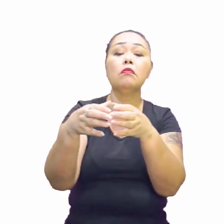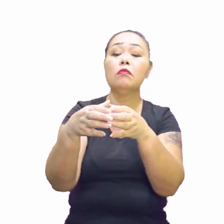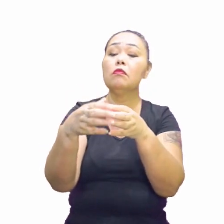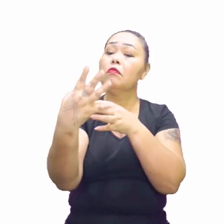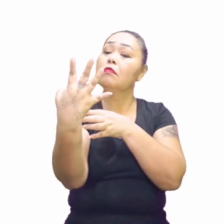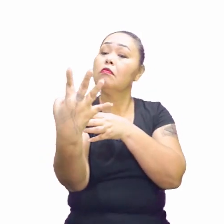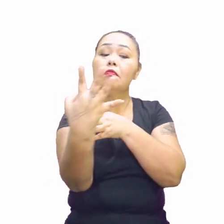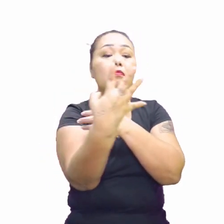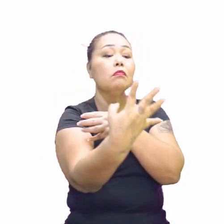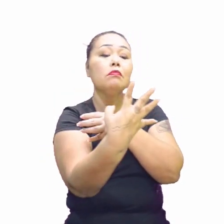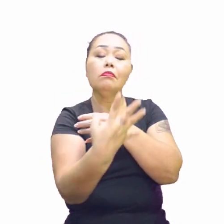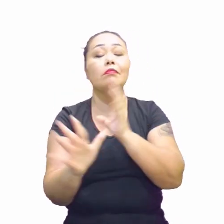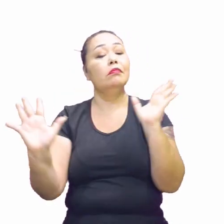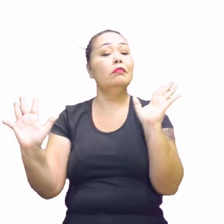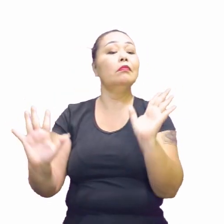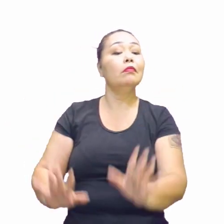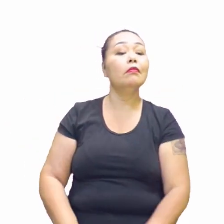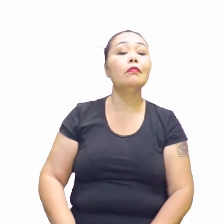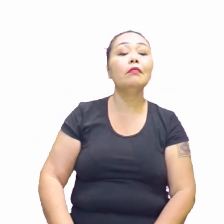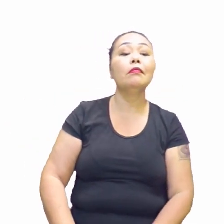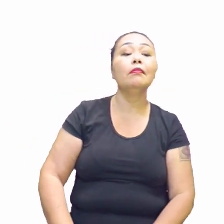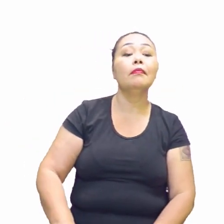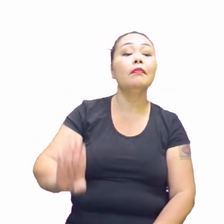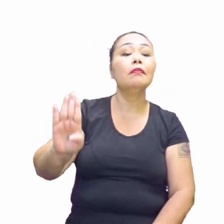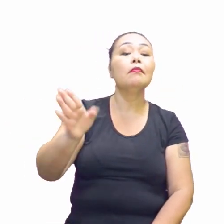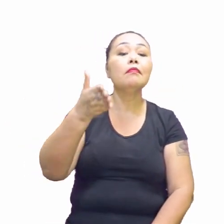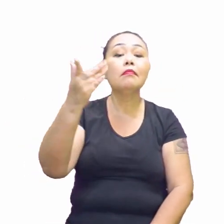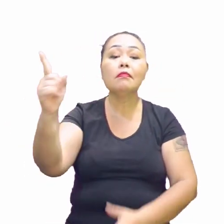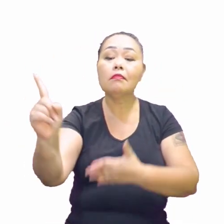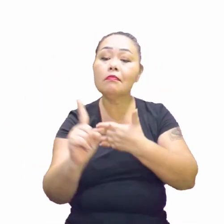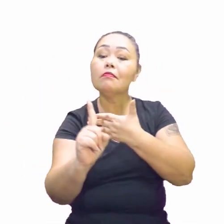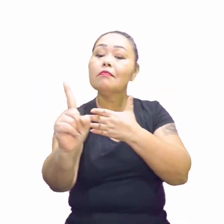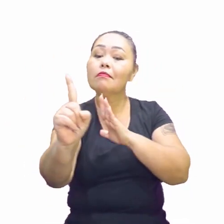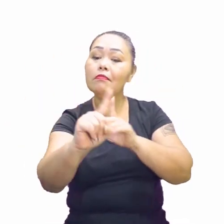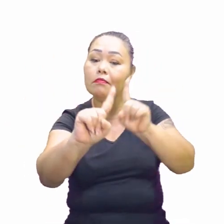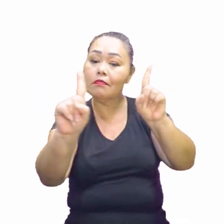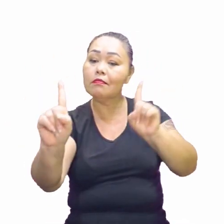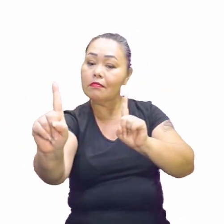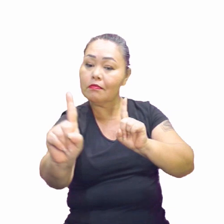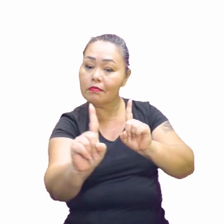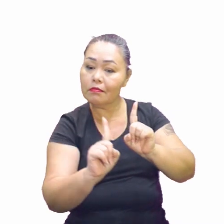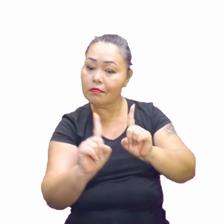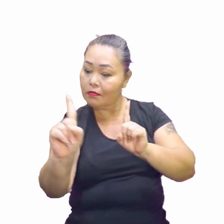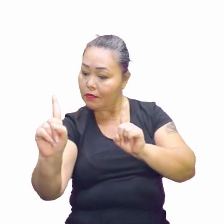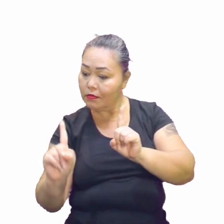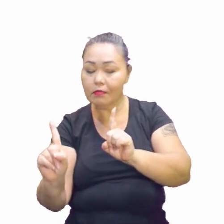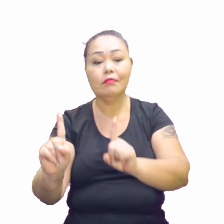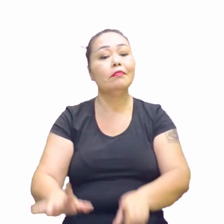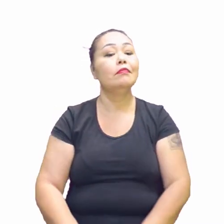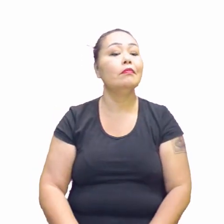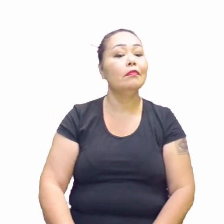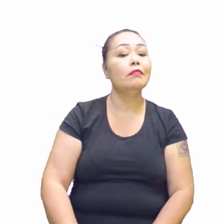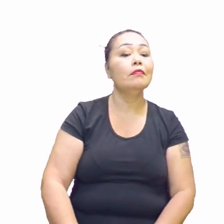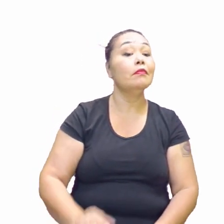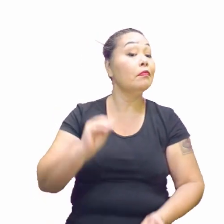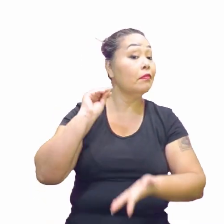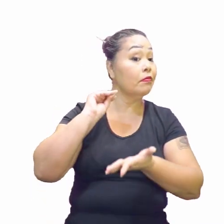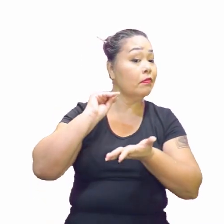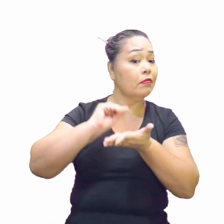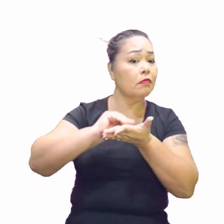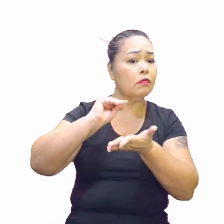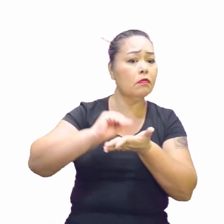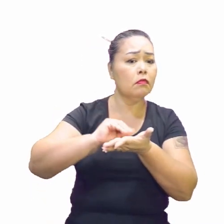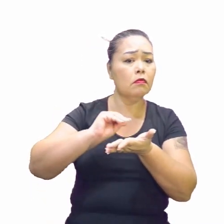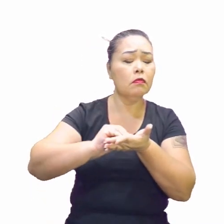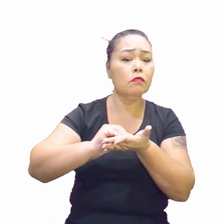organizou-se em grupos de 4. B, atendeu-se a todos os clientes. C,